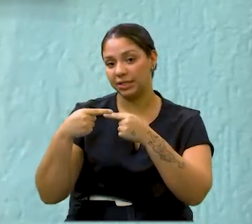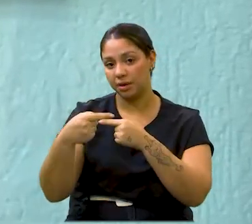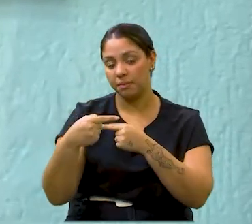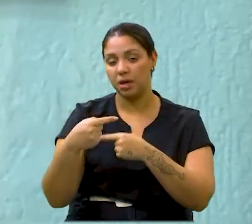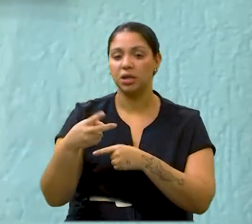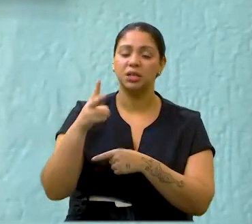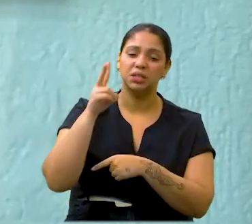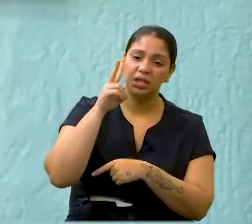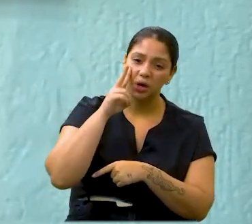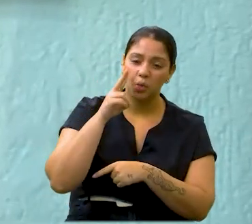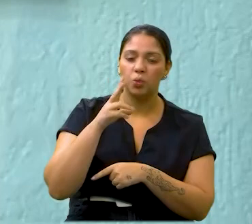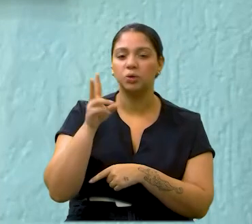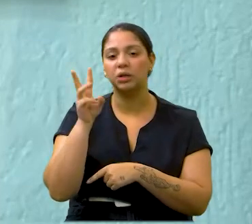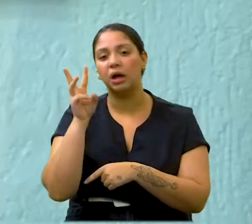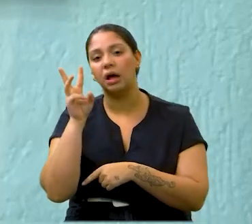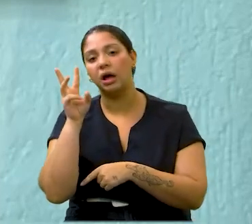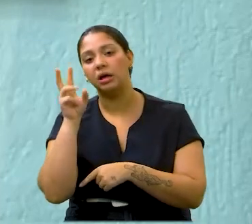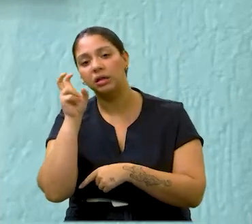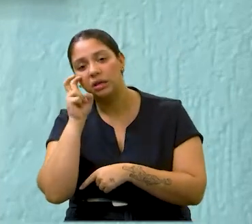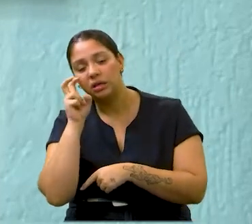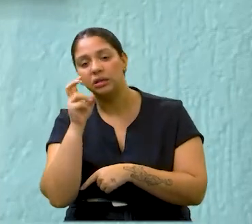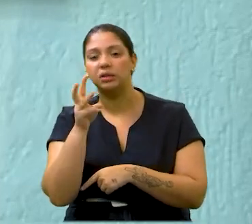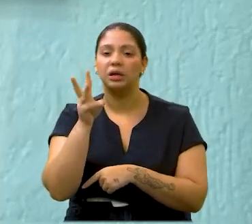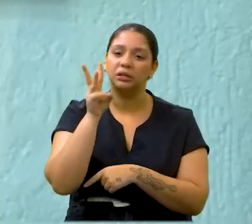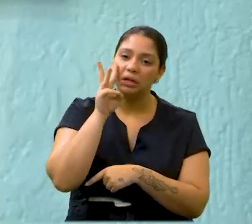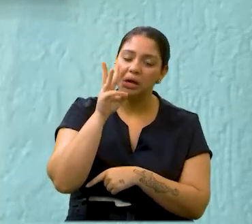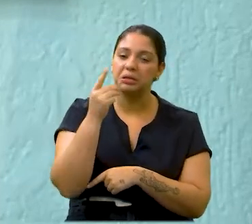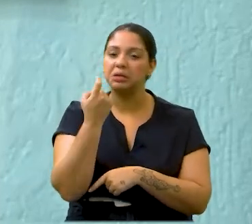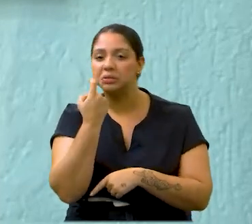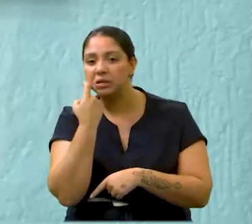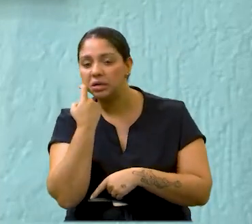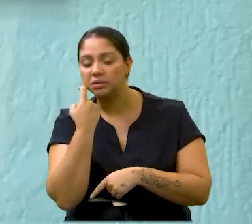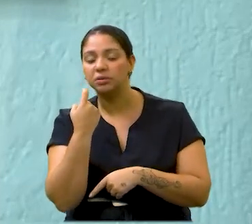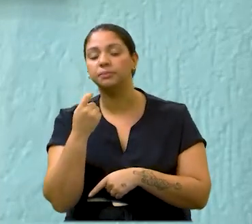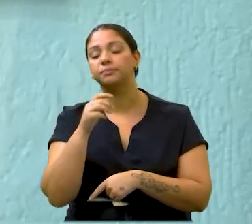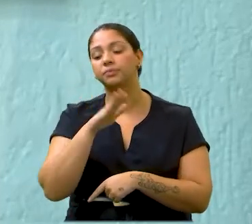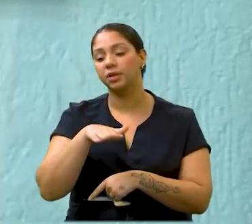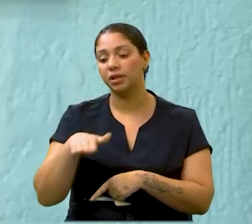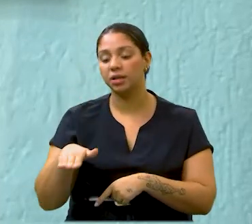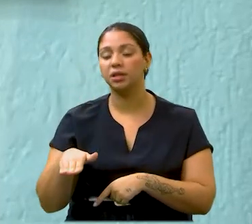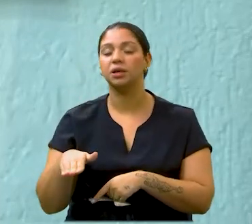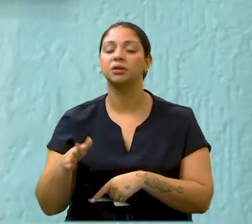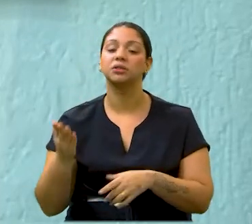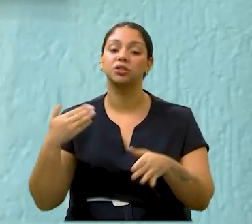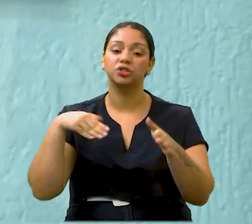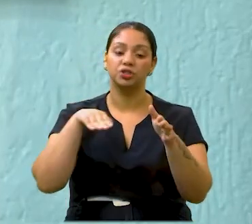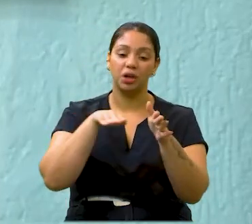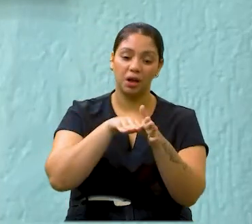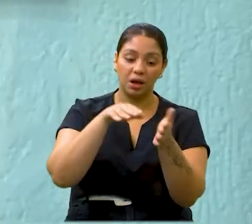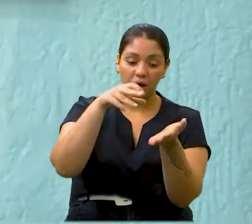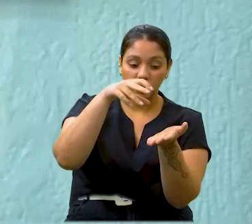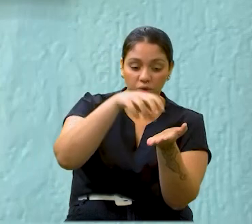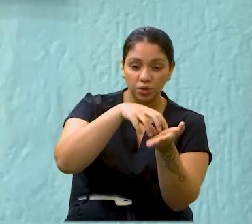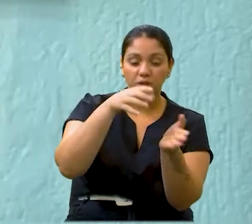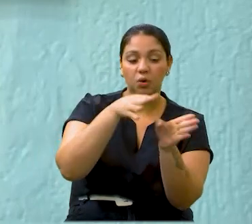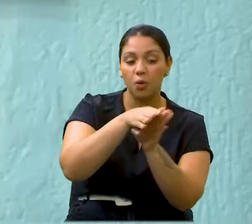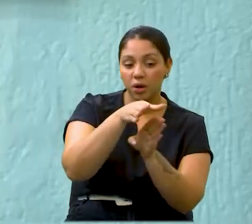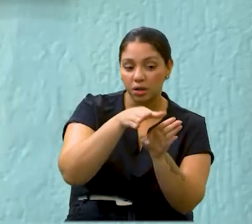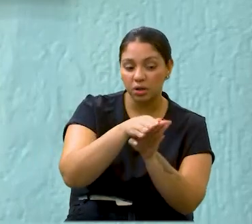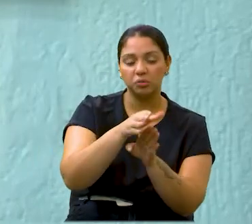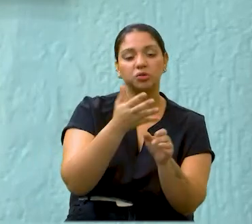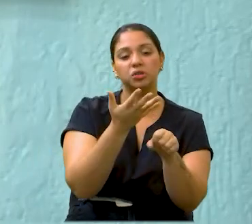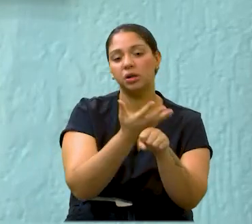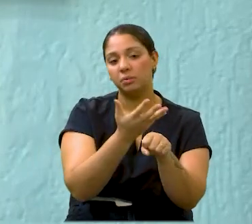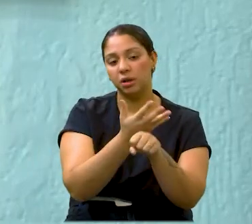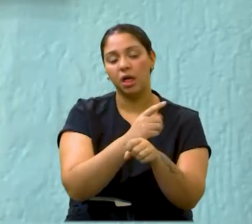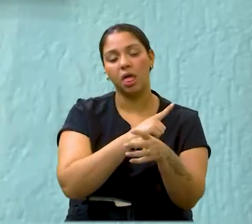quinta ou terça e sexta, tá? Onde a criança vem até a unidade, recebe a orientação na disciplina que tem interesse.